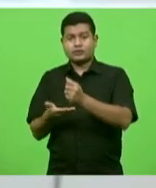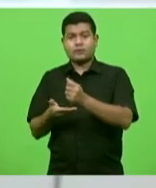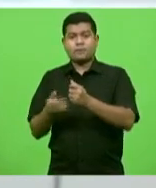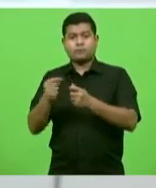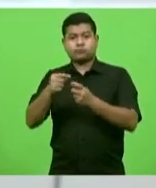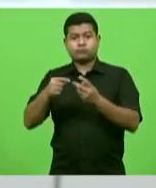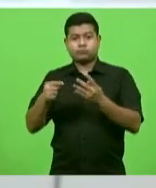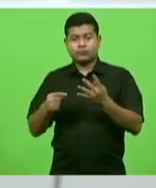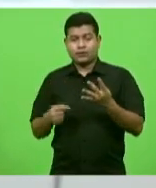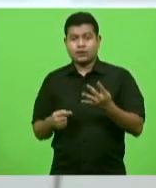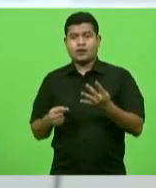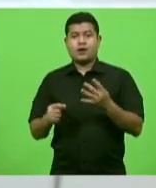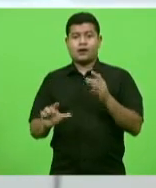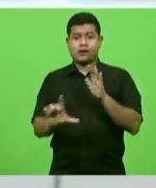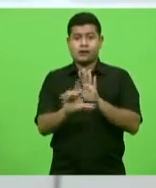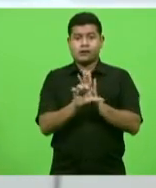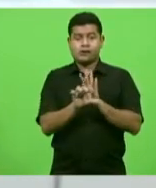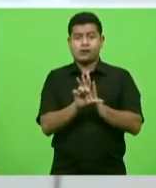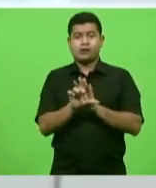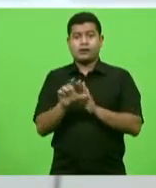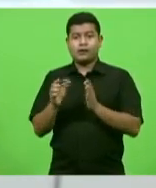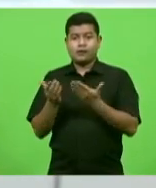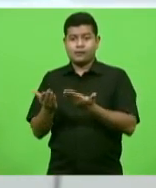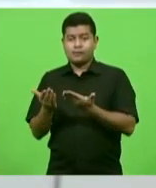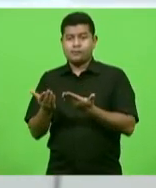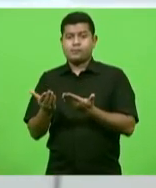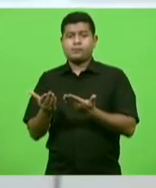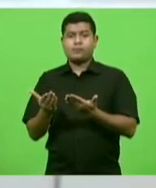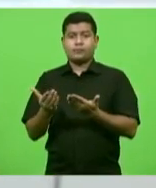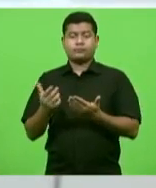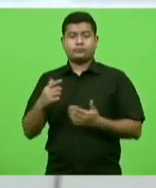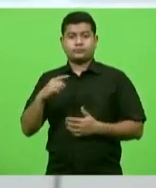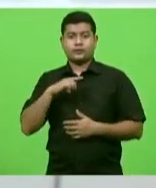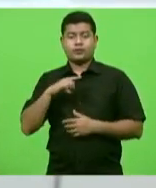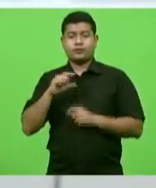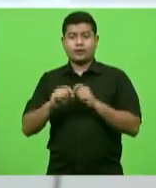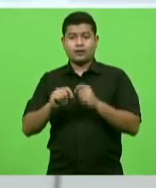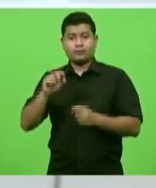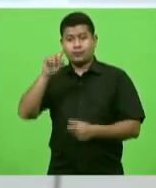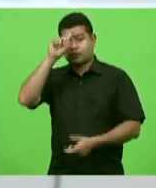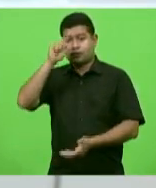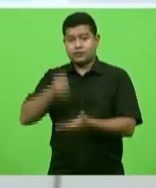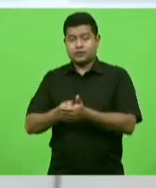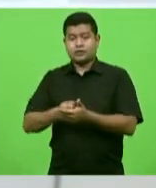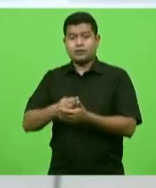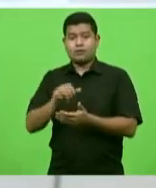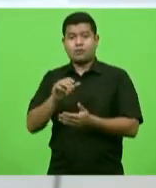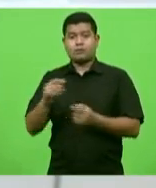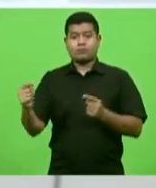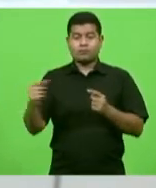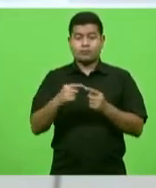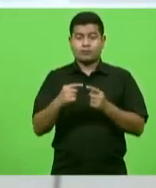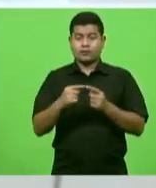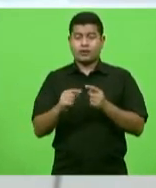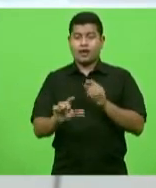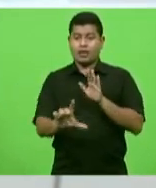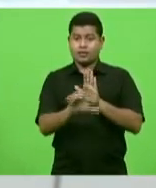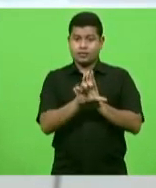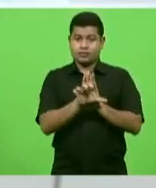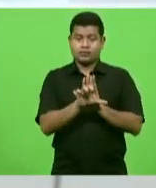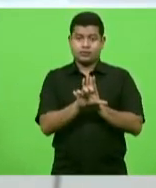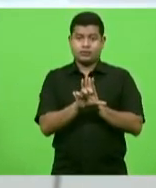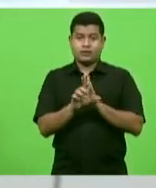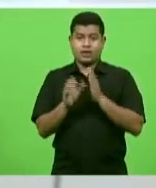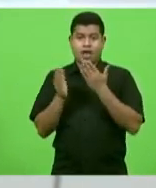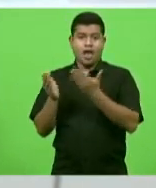normativa renuncia uma razão justificadora juízes não precisam